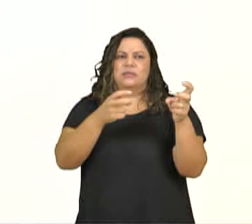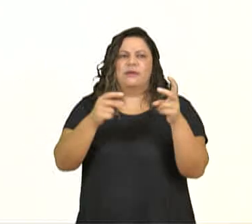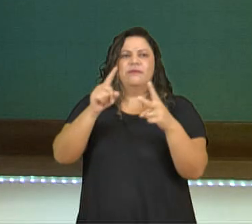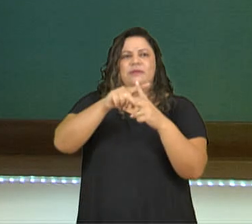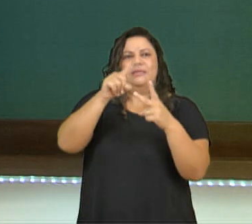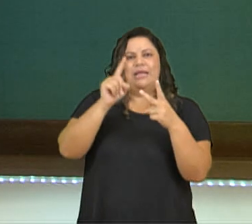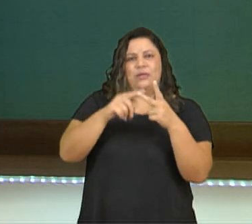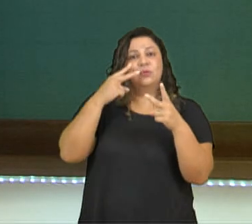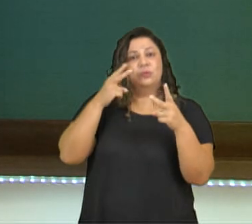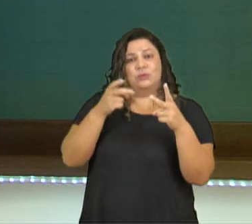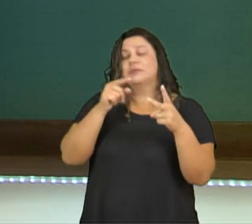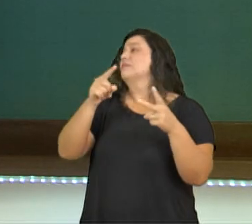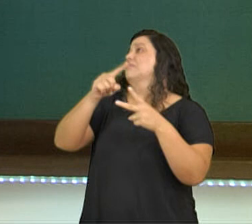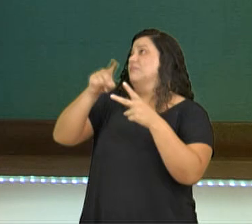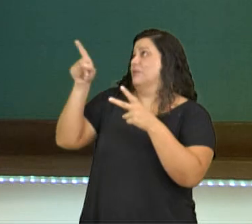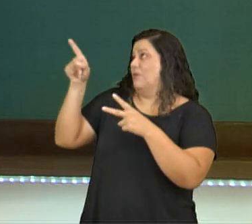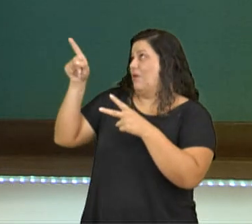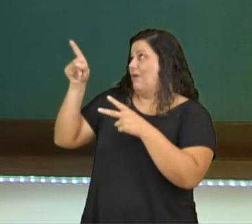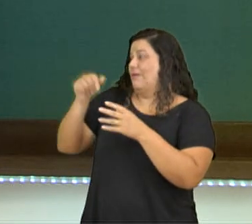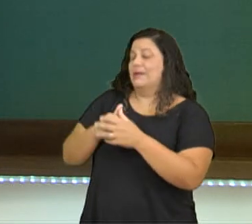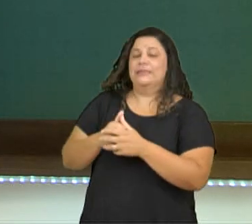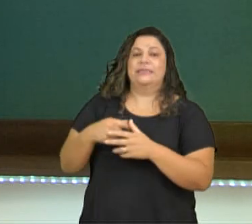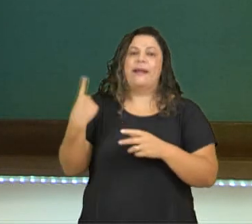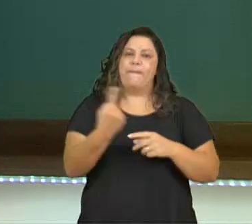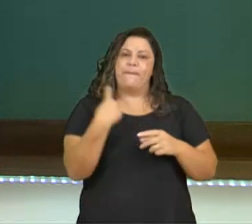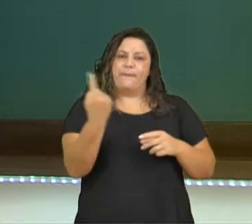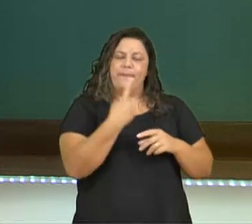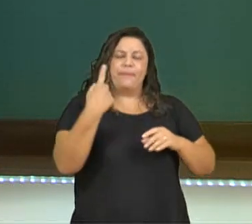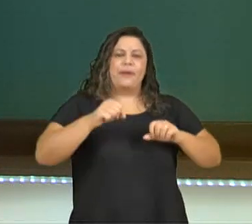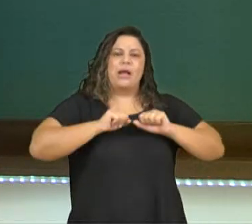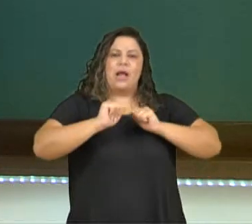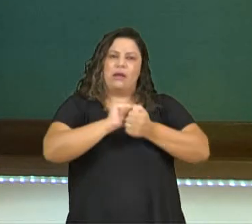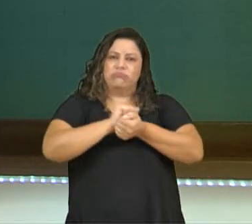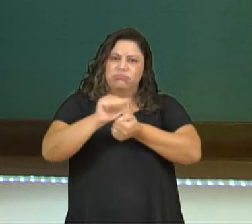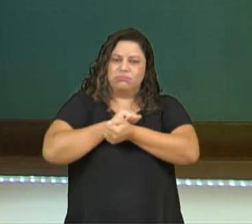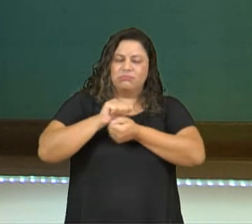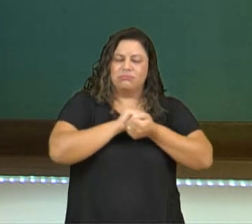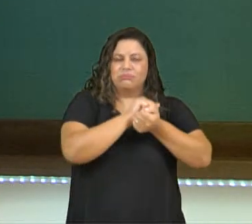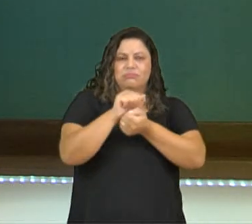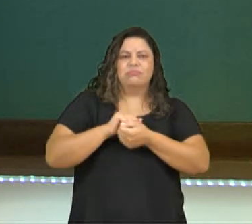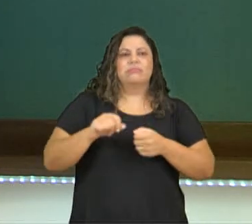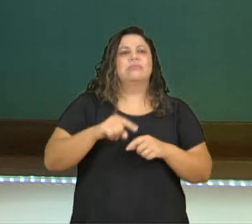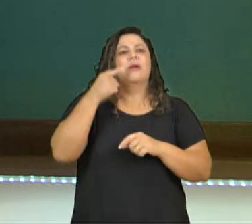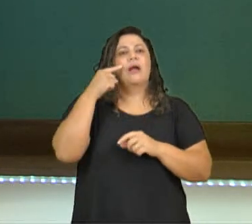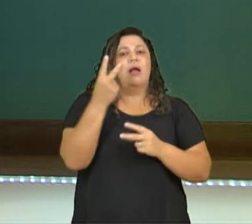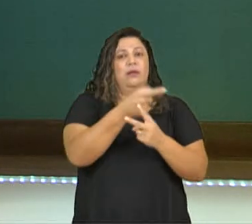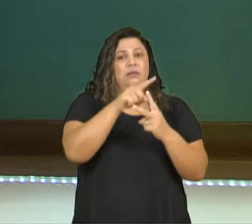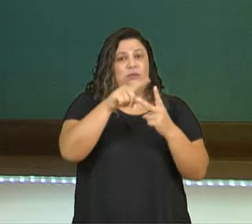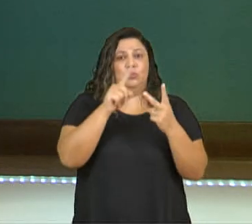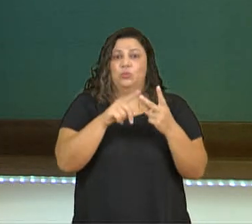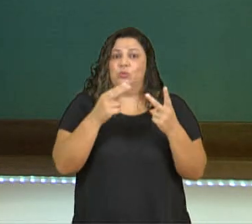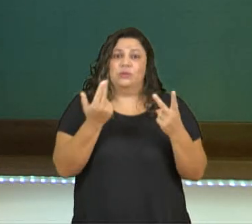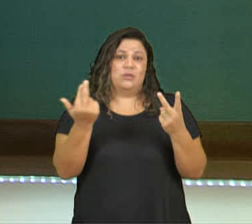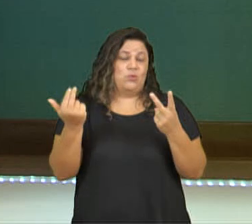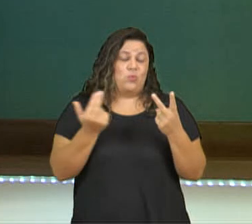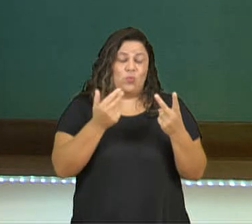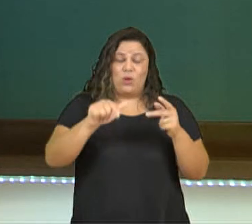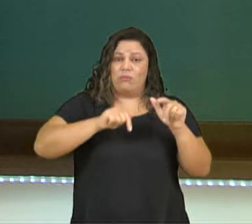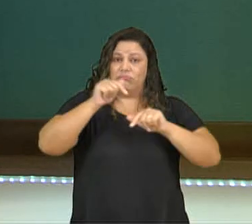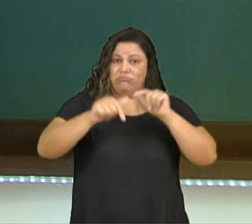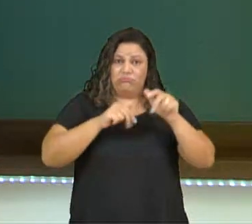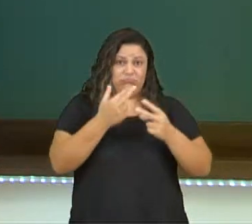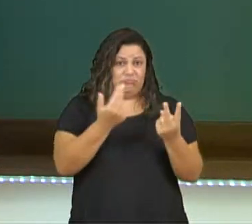máquinas de lavar roupa, a da direita e a da esquerda. São duas máquinas que realizam a mesma função, que